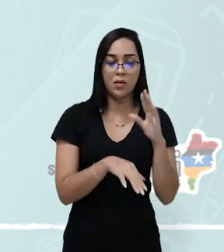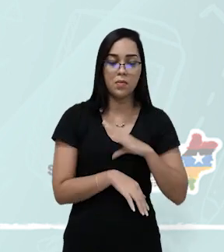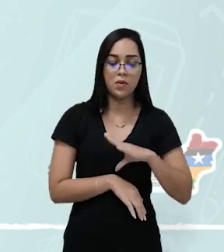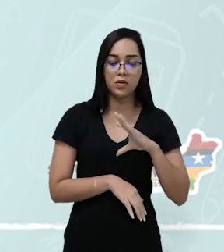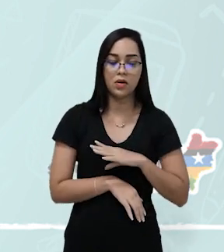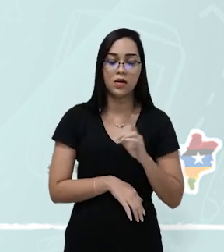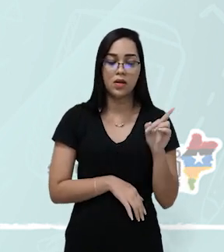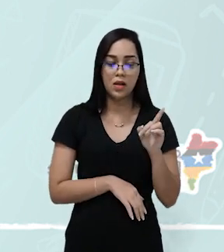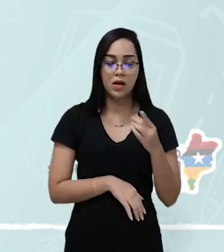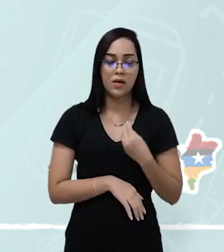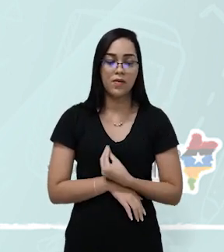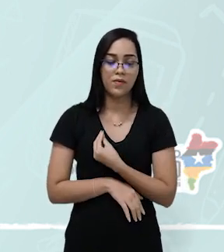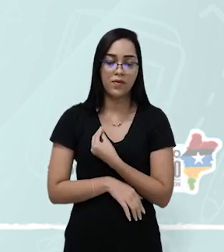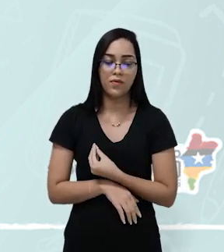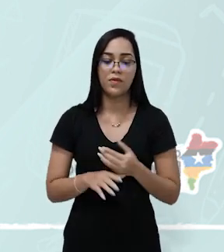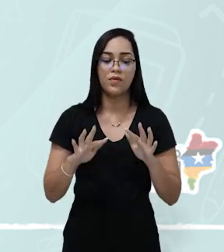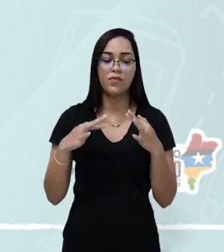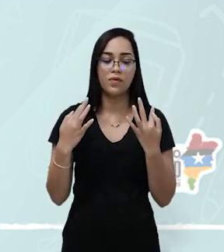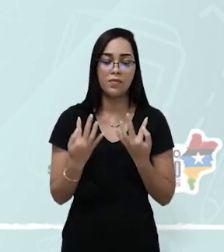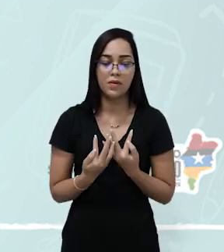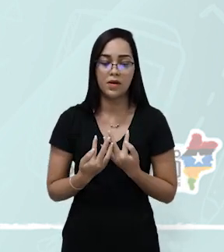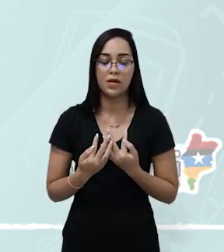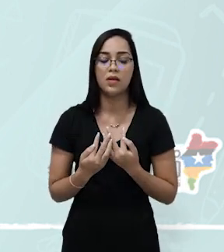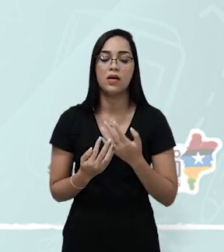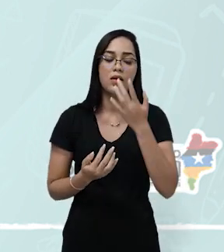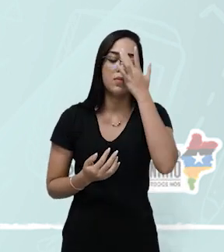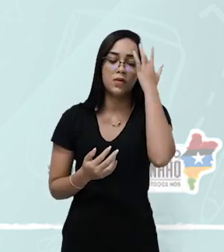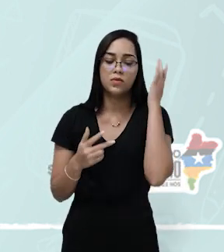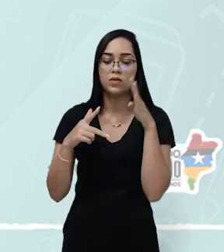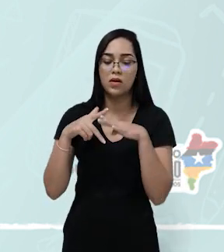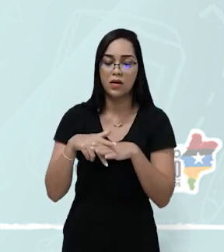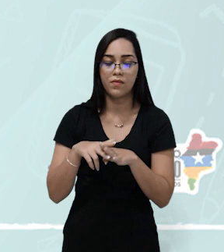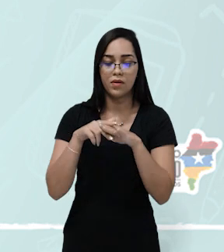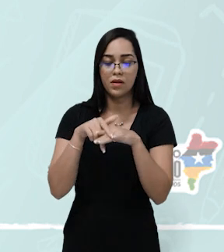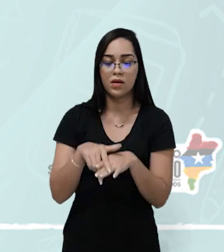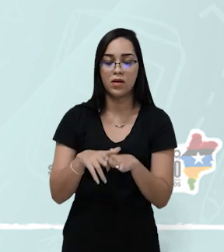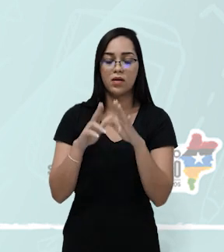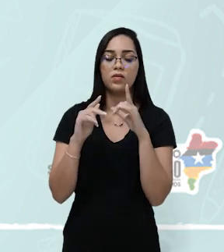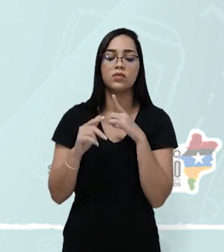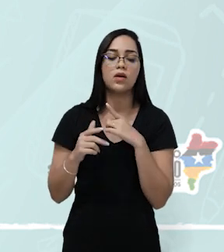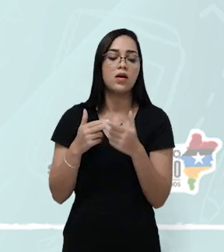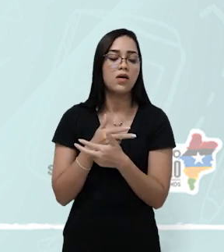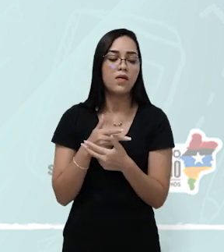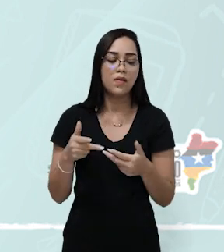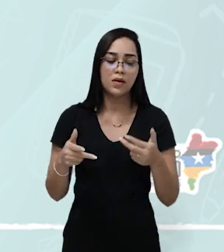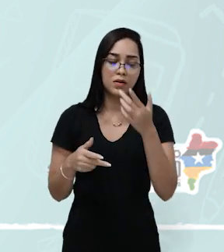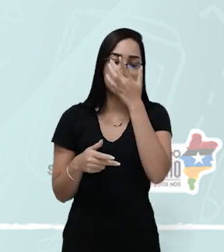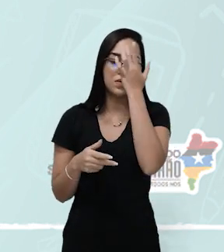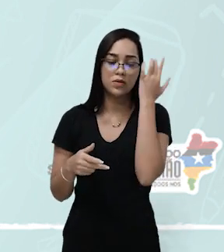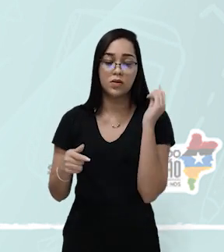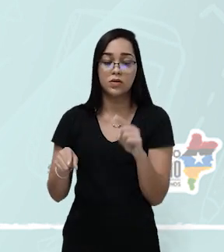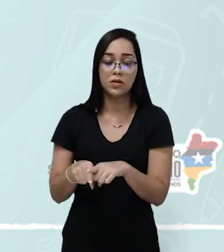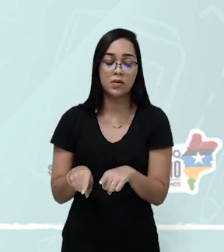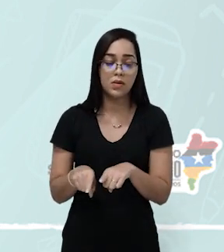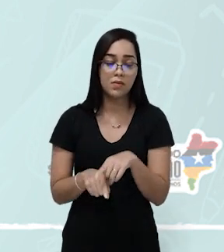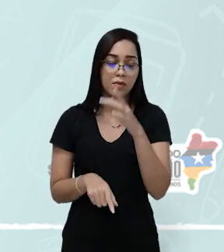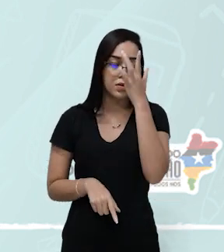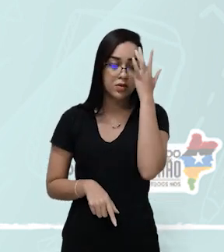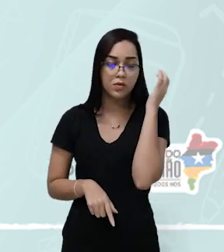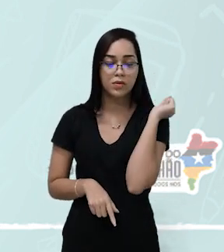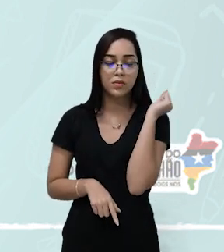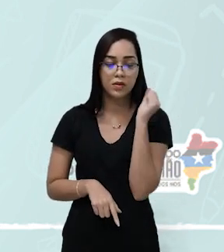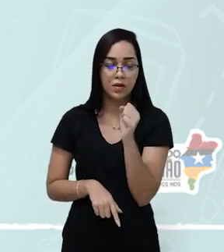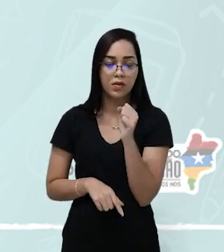e leal a Portugal. Lá habitavam, além da família, cavaleiros,